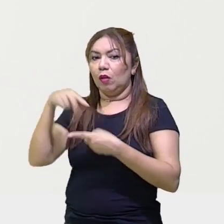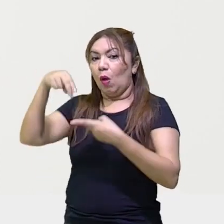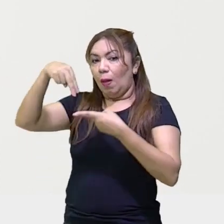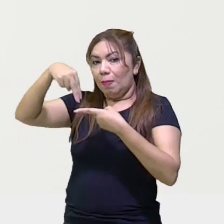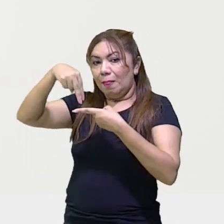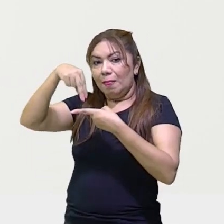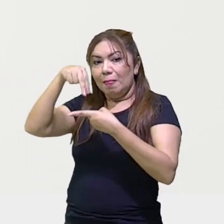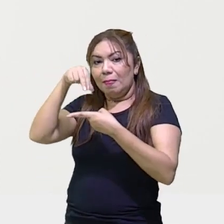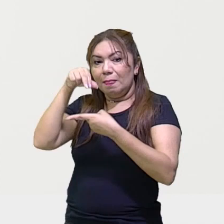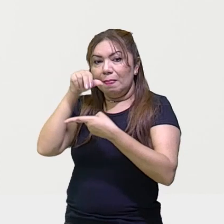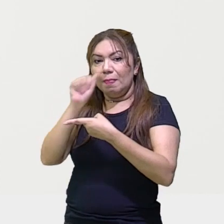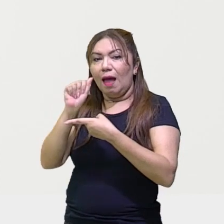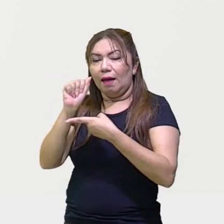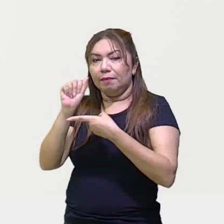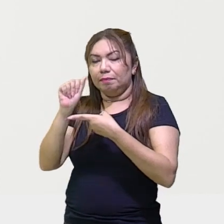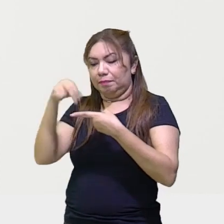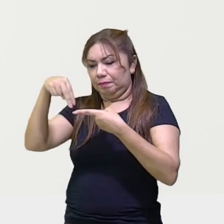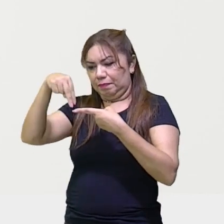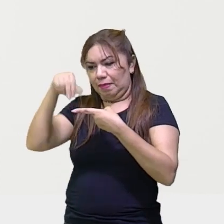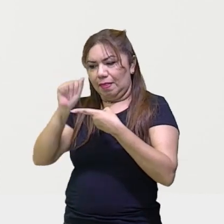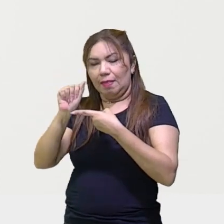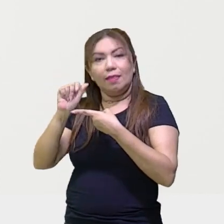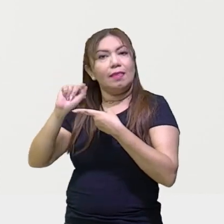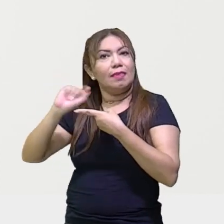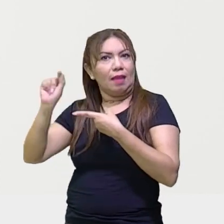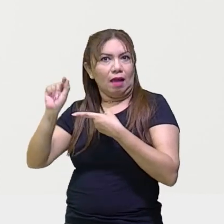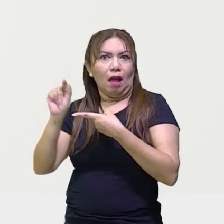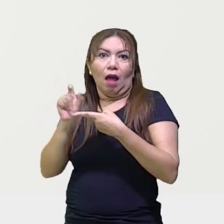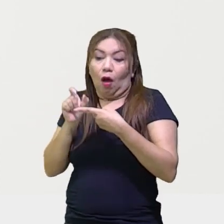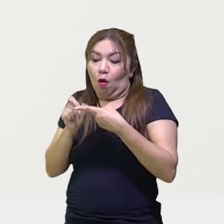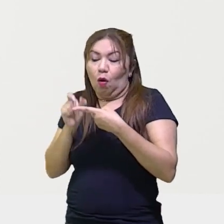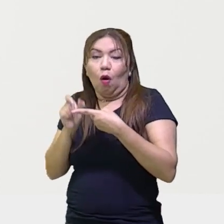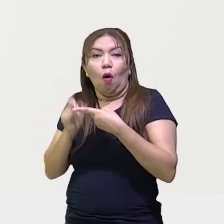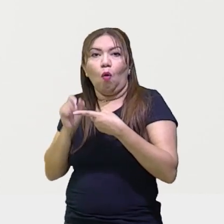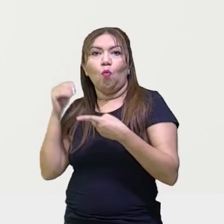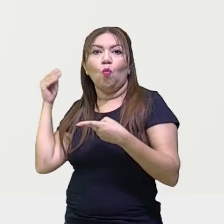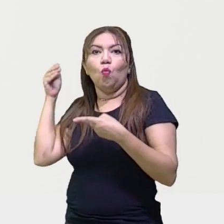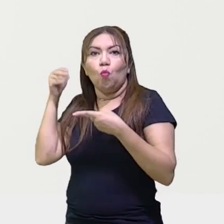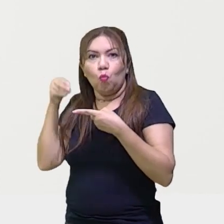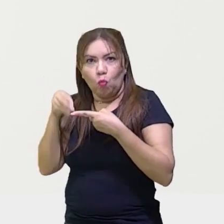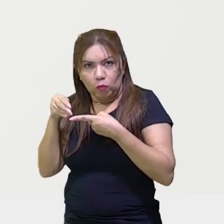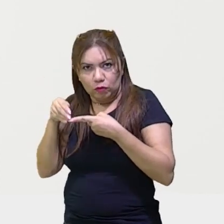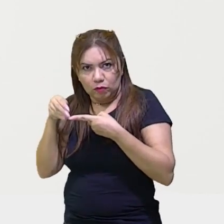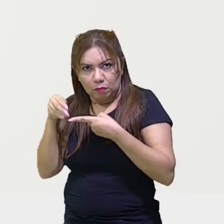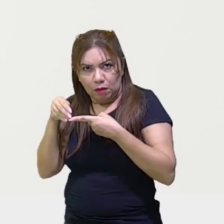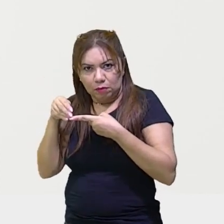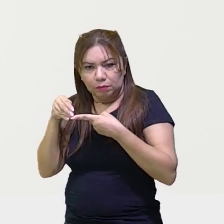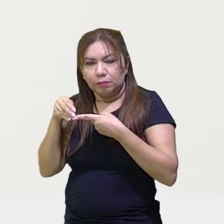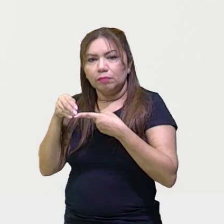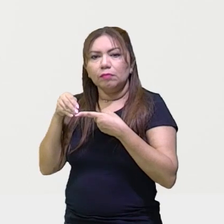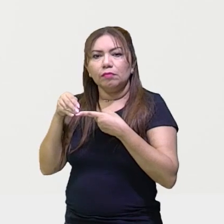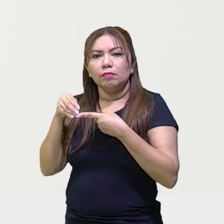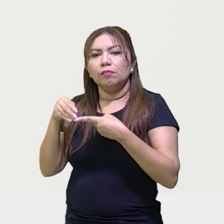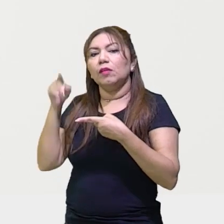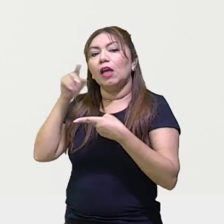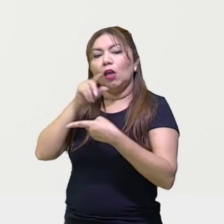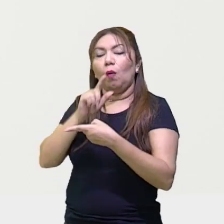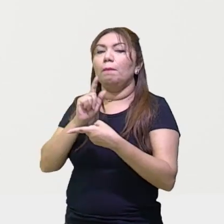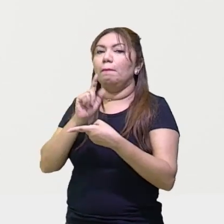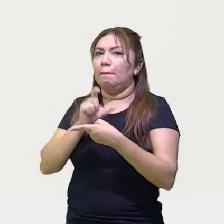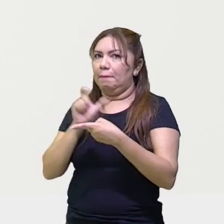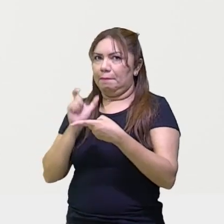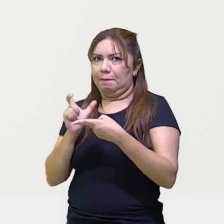estou dizendo que oxítona, última sílaba. E sinalizo onde ela está aqui, ó, na palavra guaraná. Eu